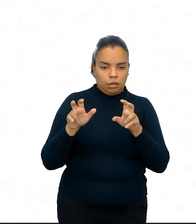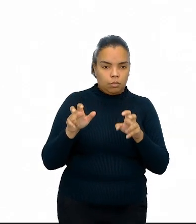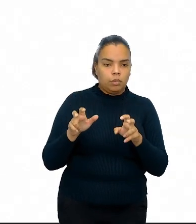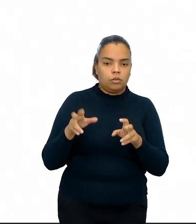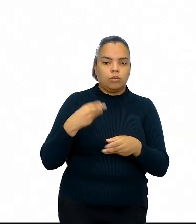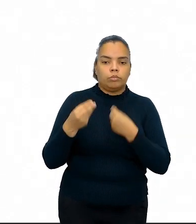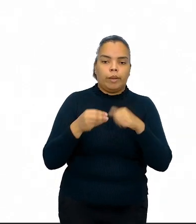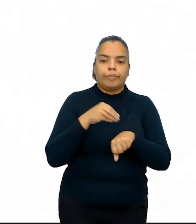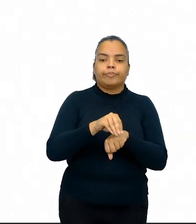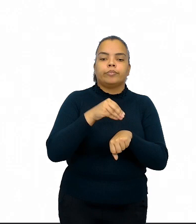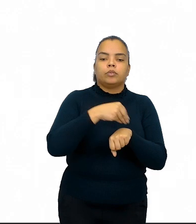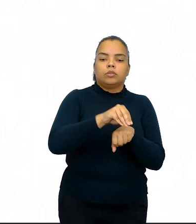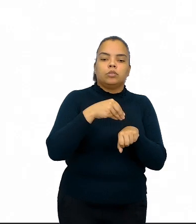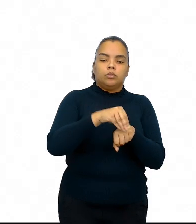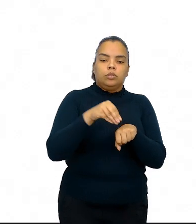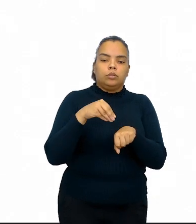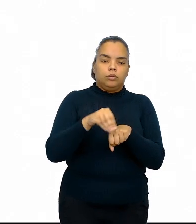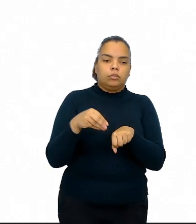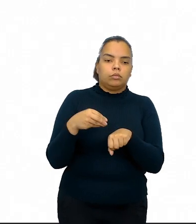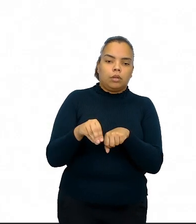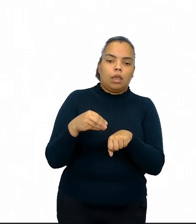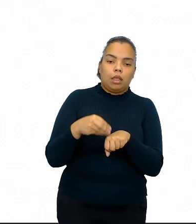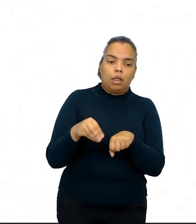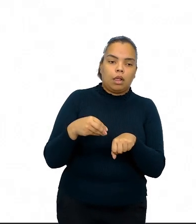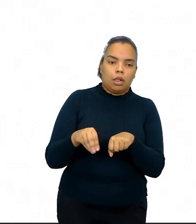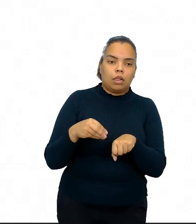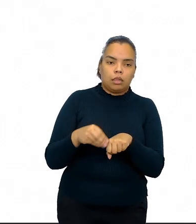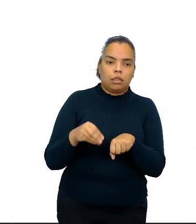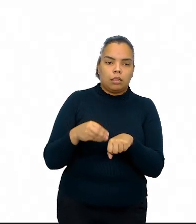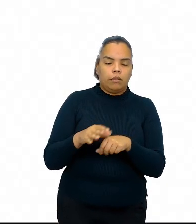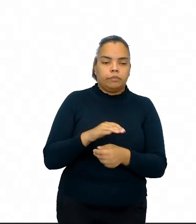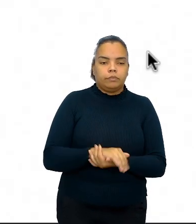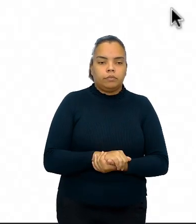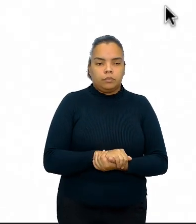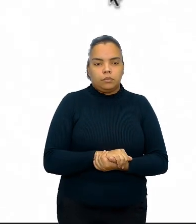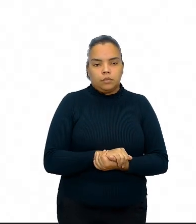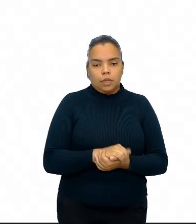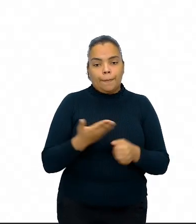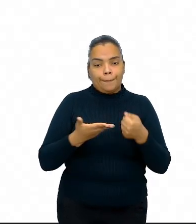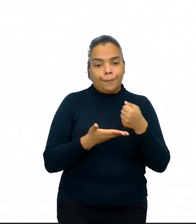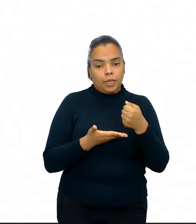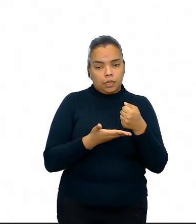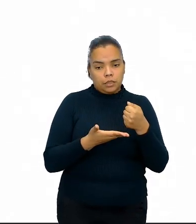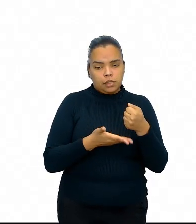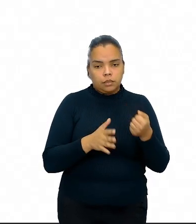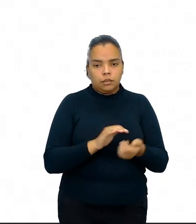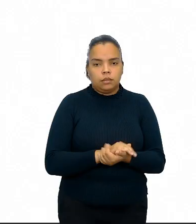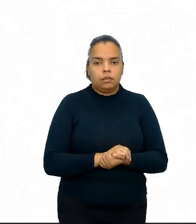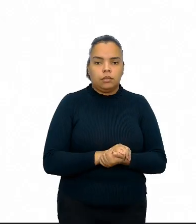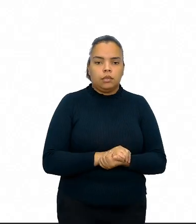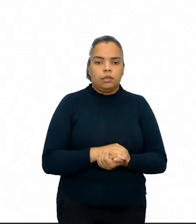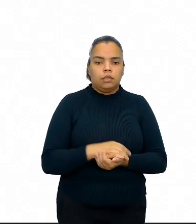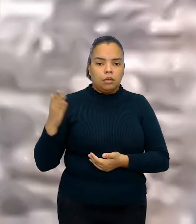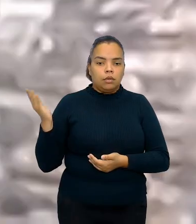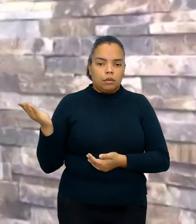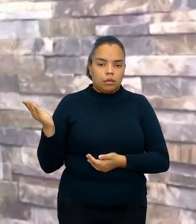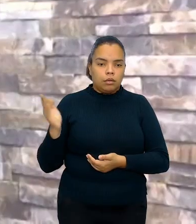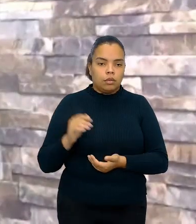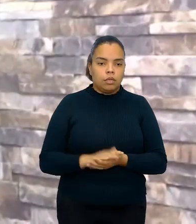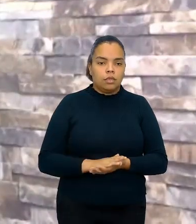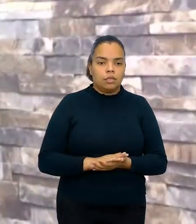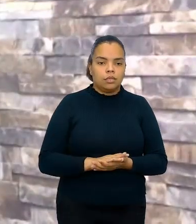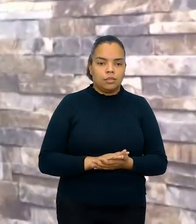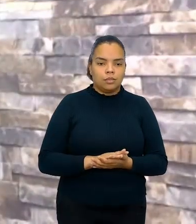desenvolvimento das nossas pautas, né, e do nosso eixo formativo. E com isso, né, agora eu